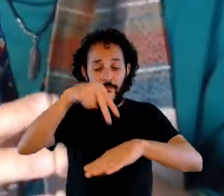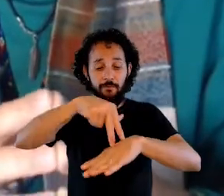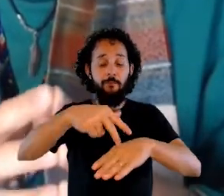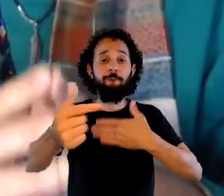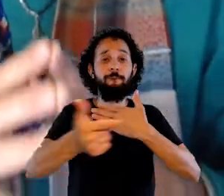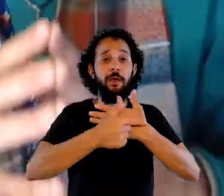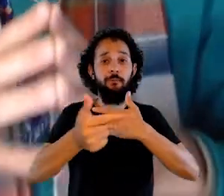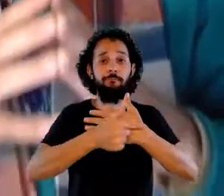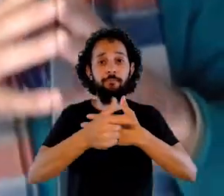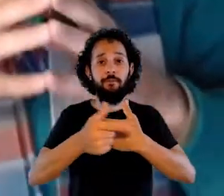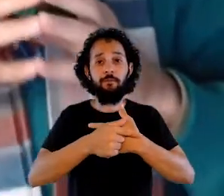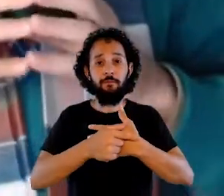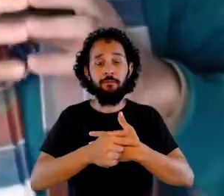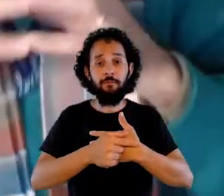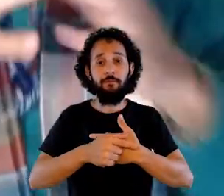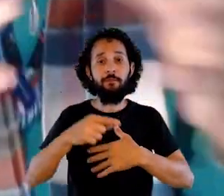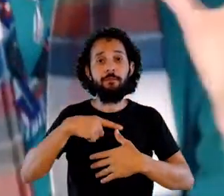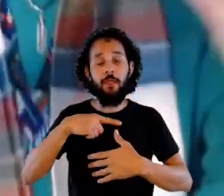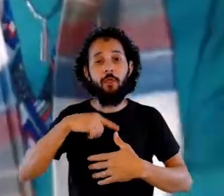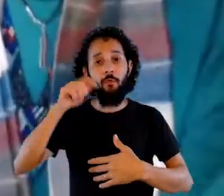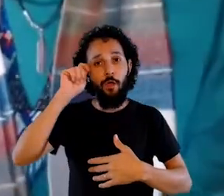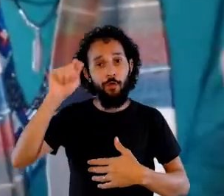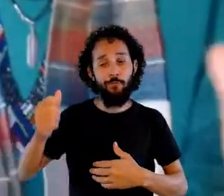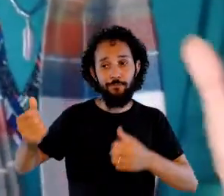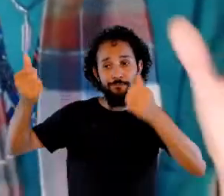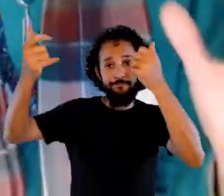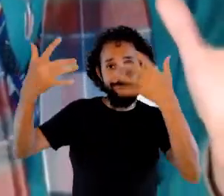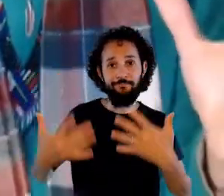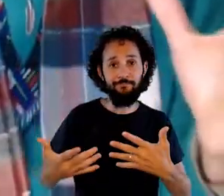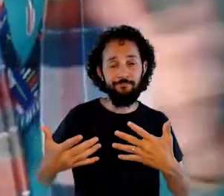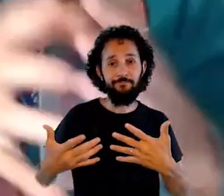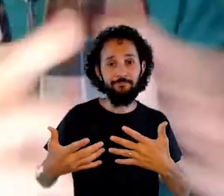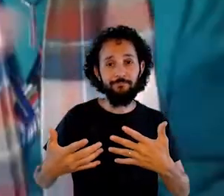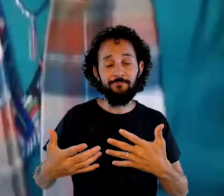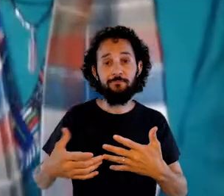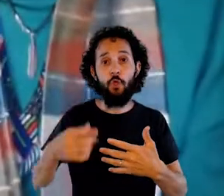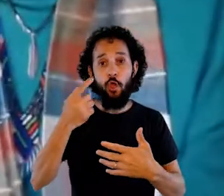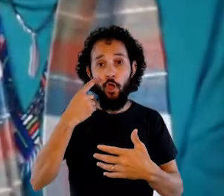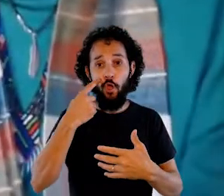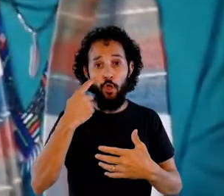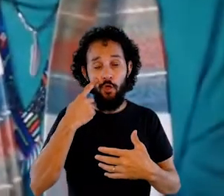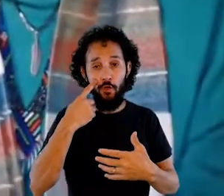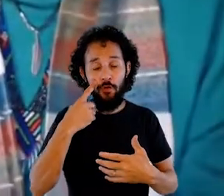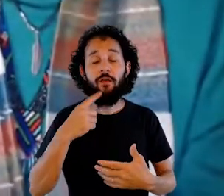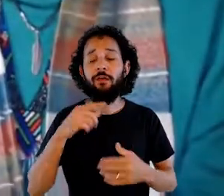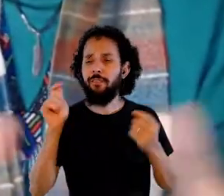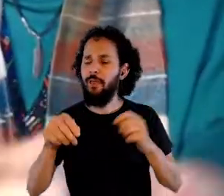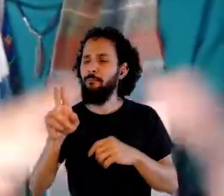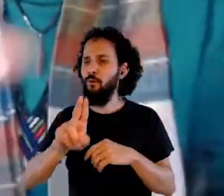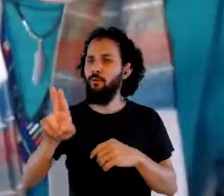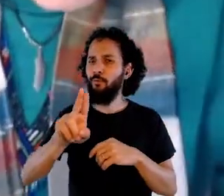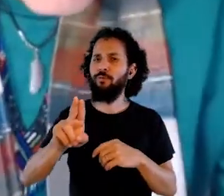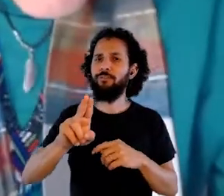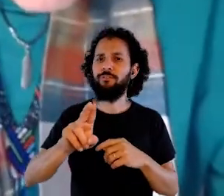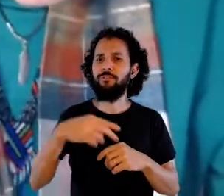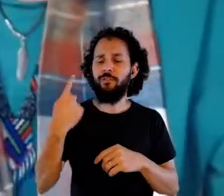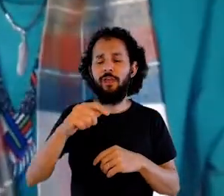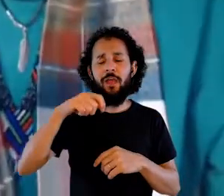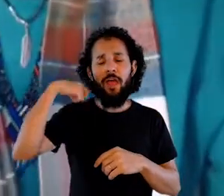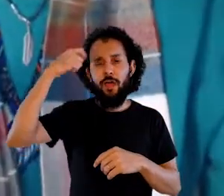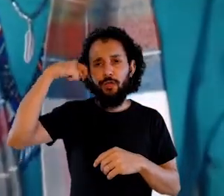né? Então, serve bem para o que a gente está falando. Na verdade, todos nós somos atores, né? Somos atores sociais,